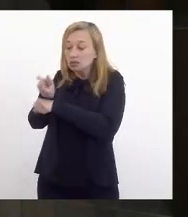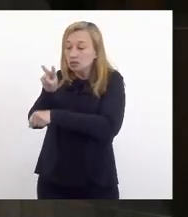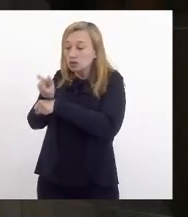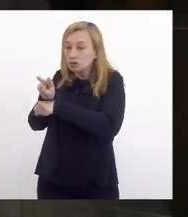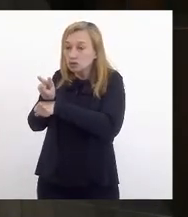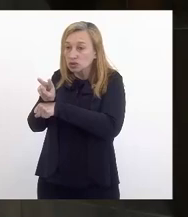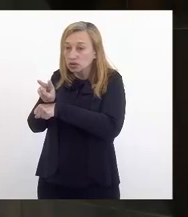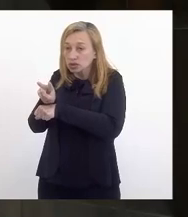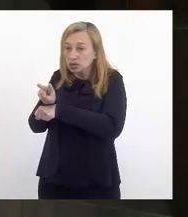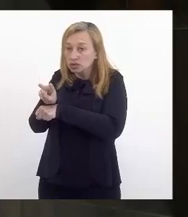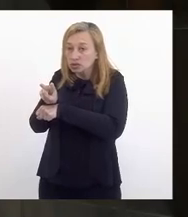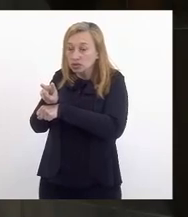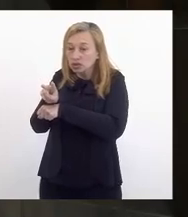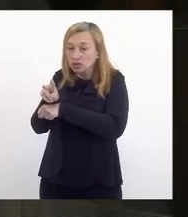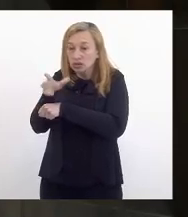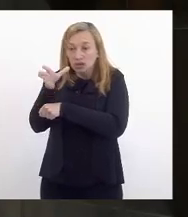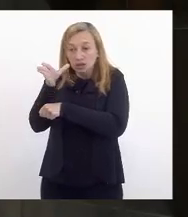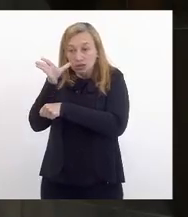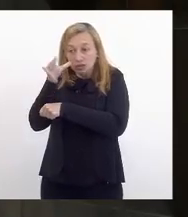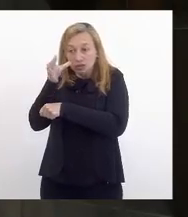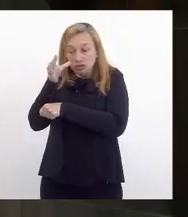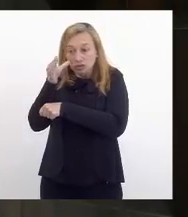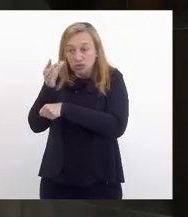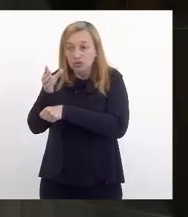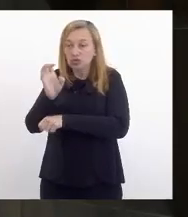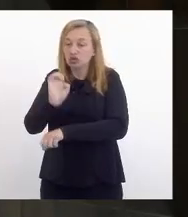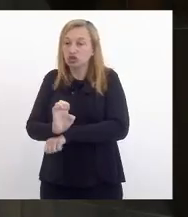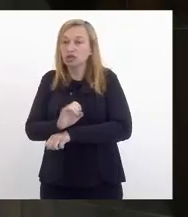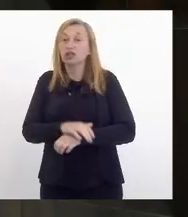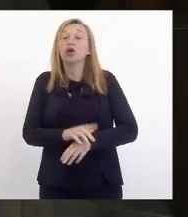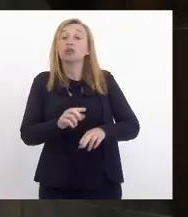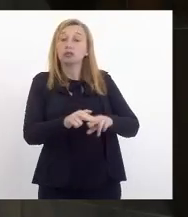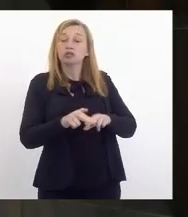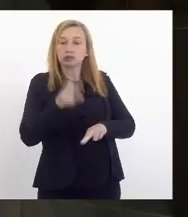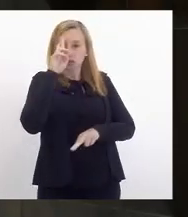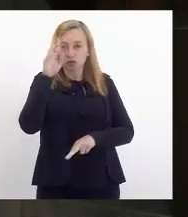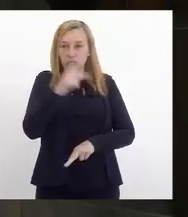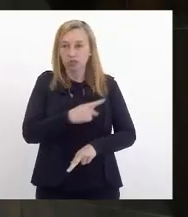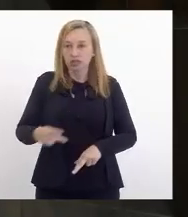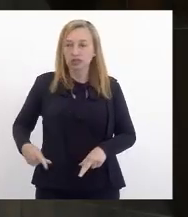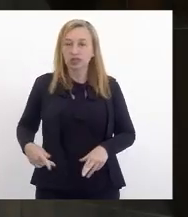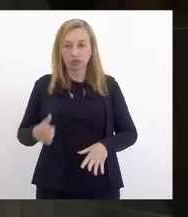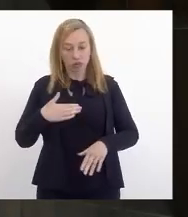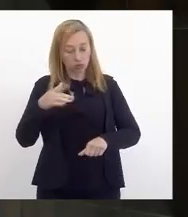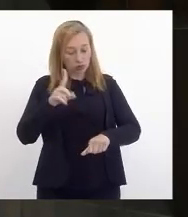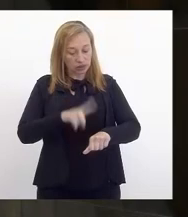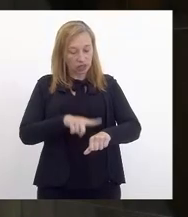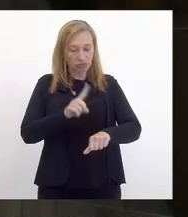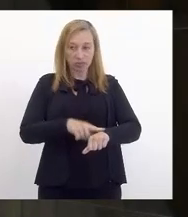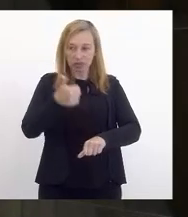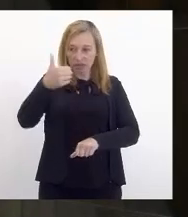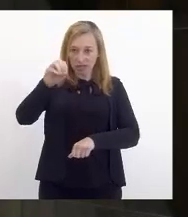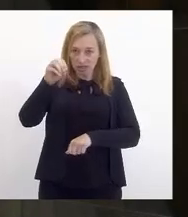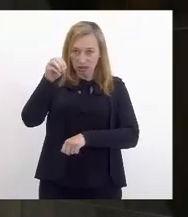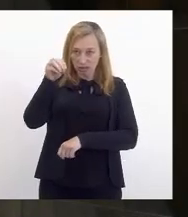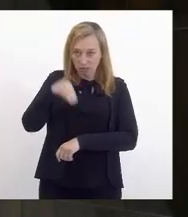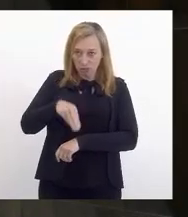o estado de exceção. Assim posto, senhora presidente, dentro do meu tempo de 10